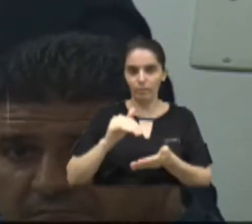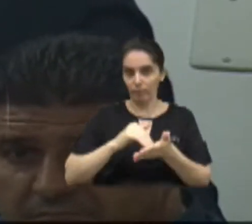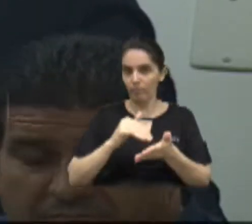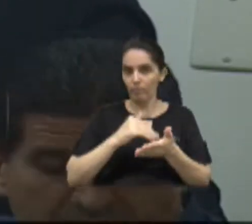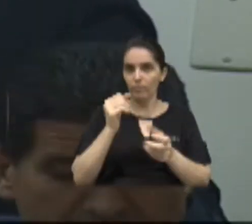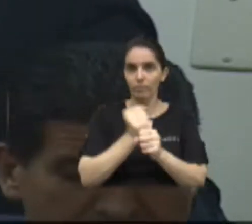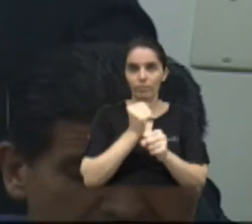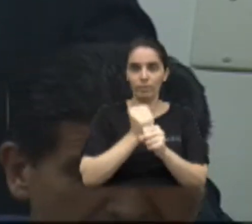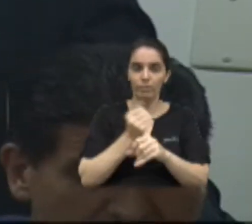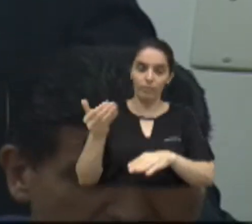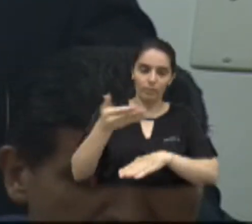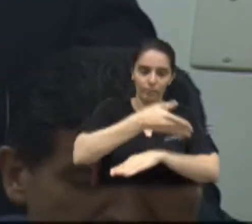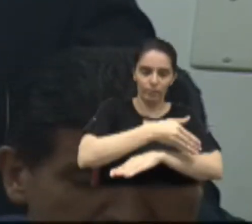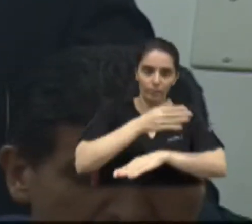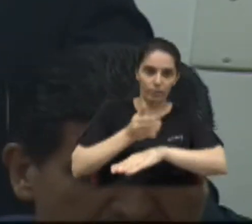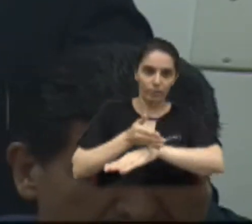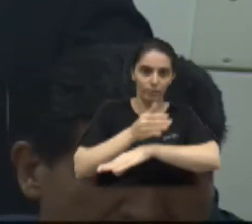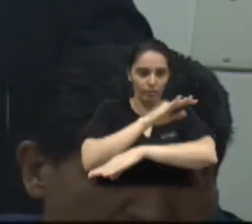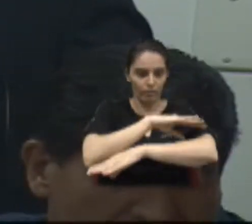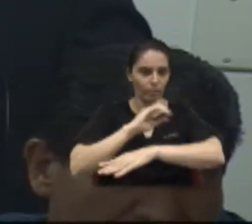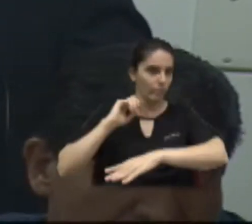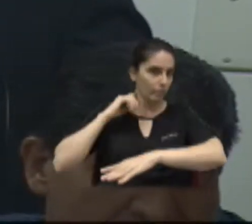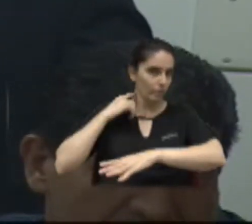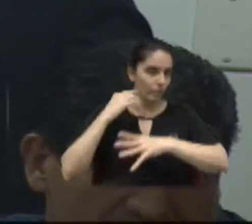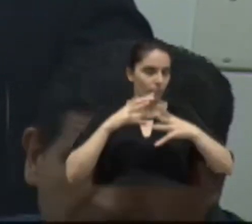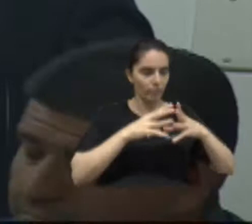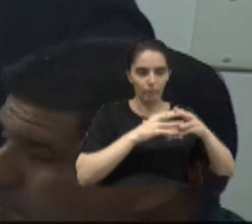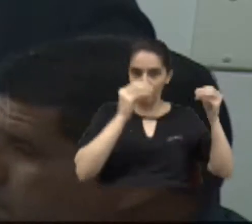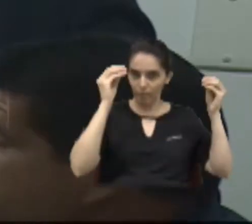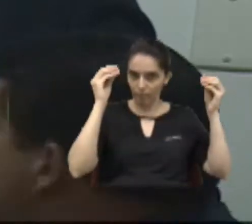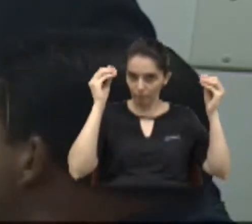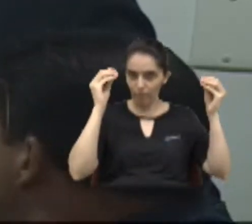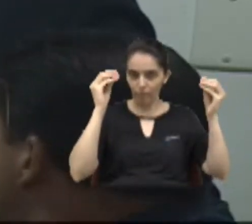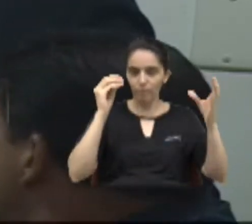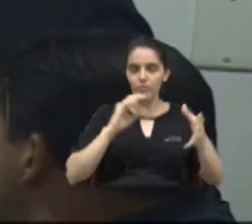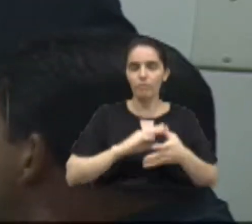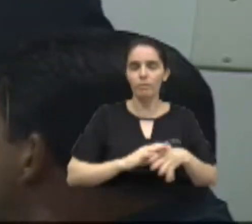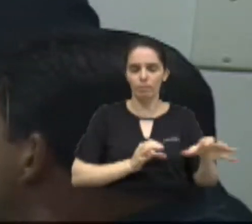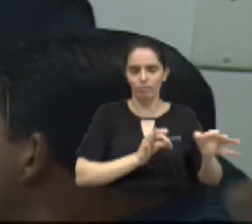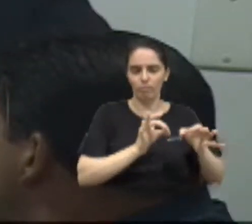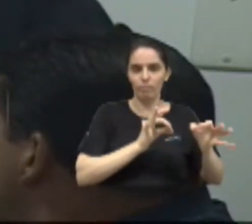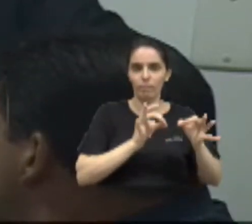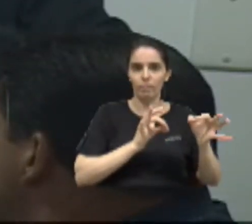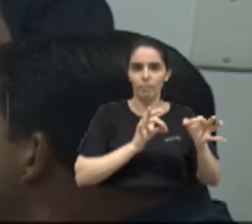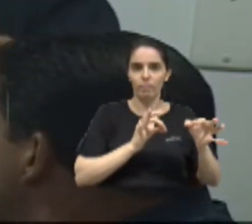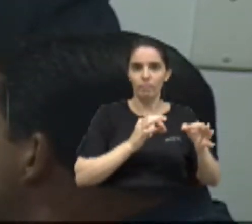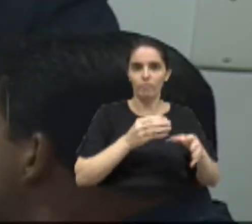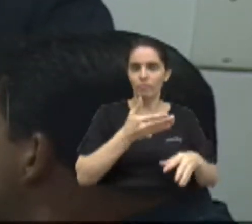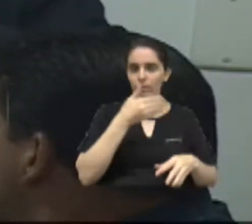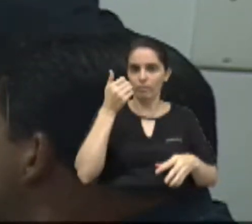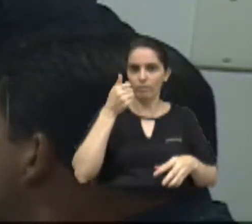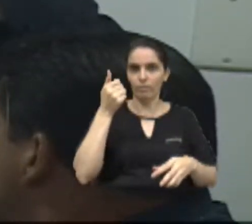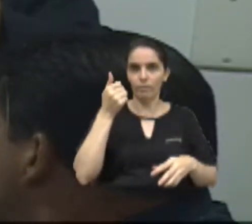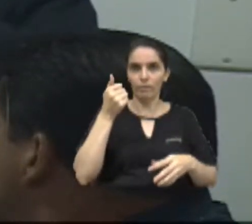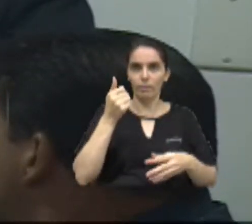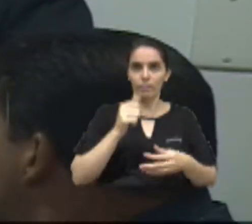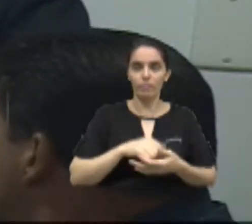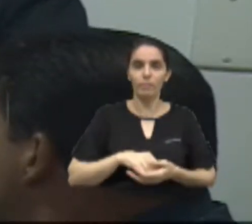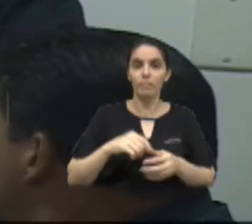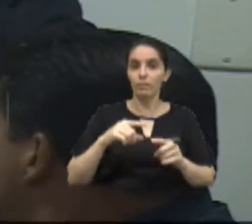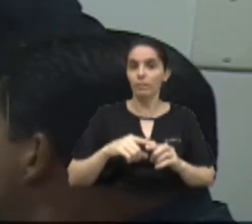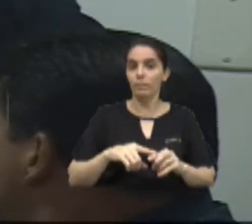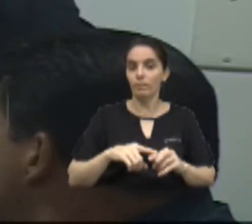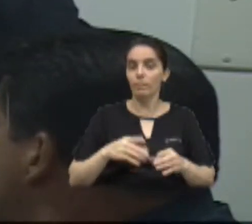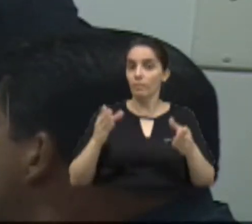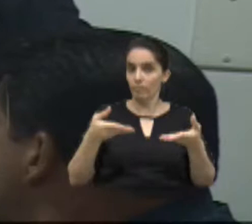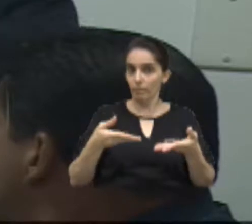Obras retirou toda aquela sujeira, deixou em ordem e ficou com um visual muito melhor. Agora, a questão mesmo